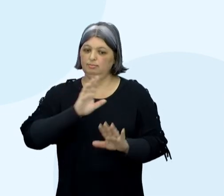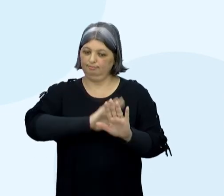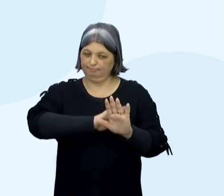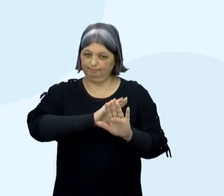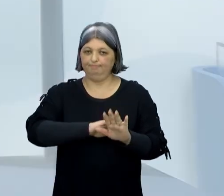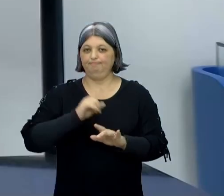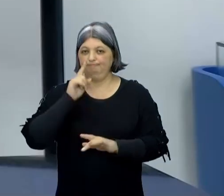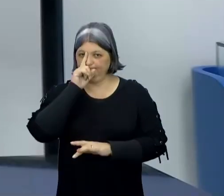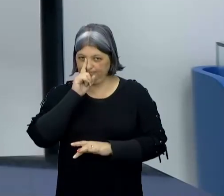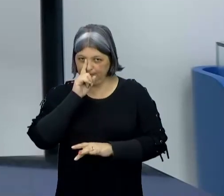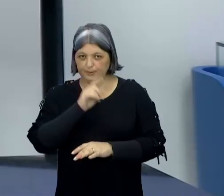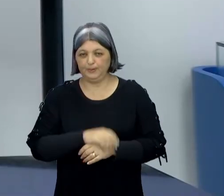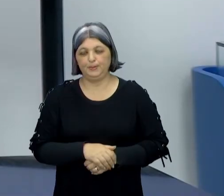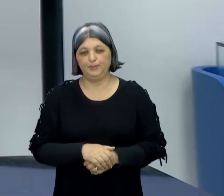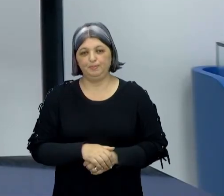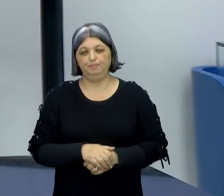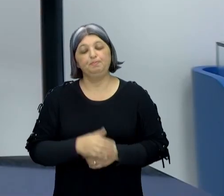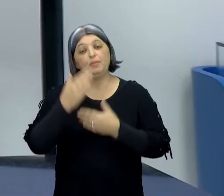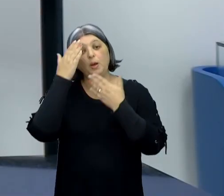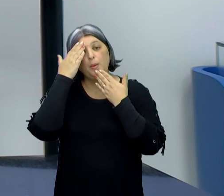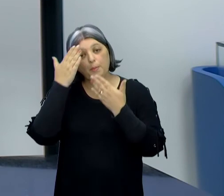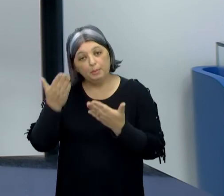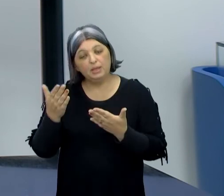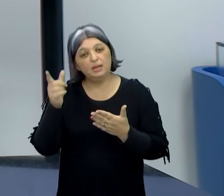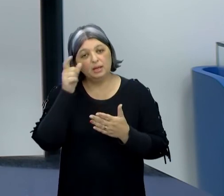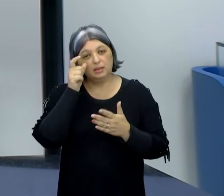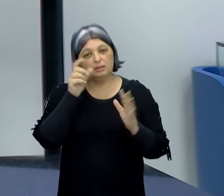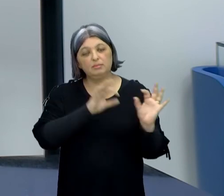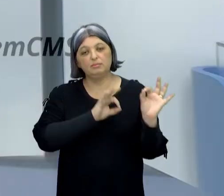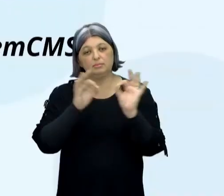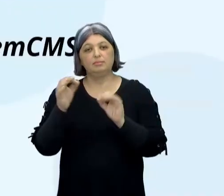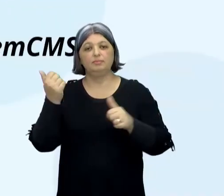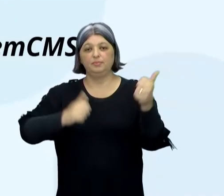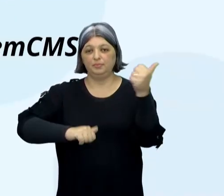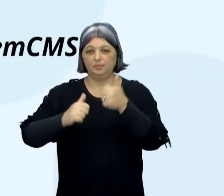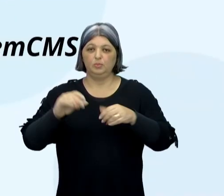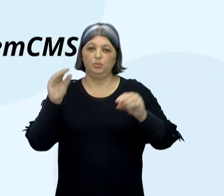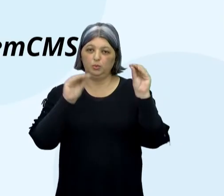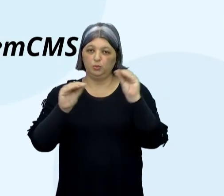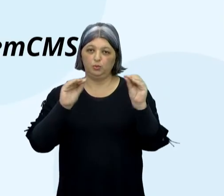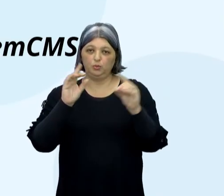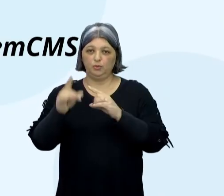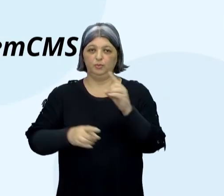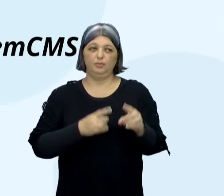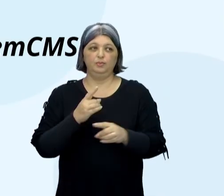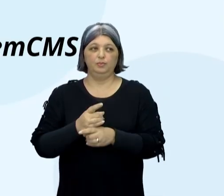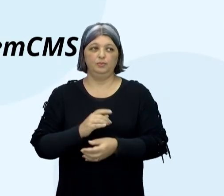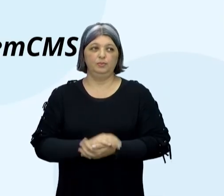perigoso. Muito obrigada pela companhia de vocês. Não esquece de avaliar a aula. Um beijo, até a próxima.